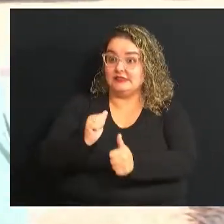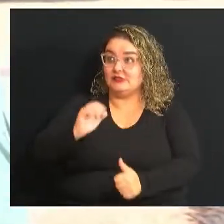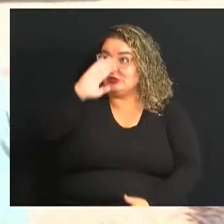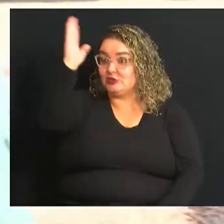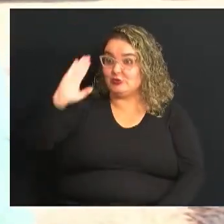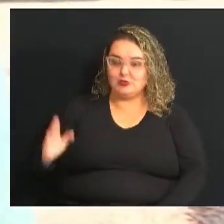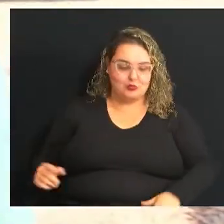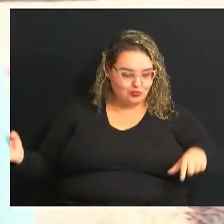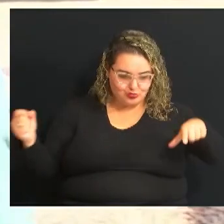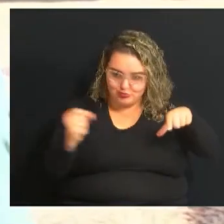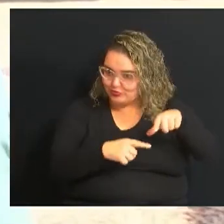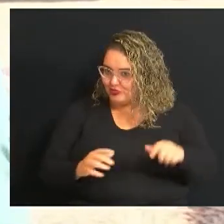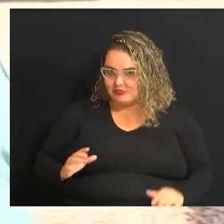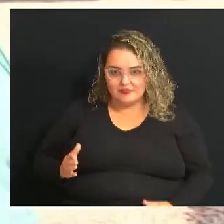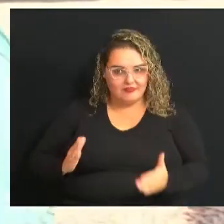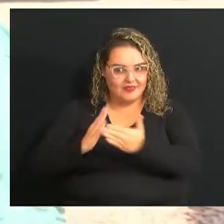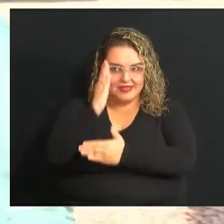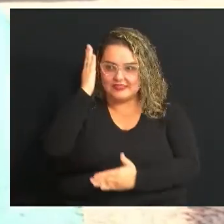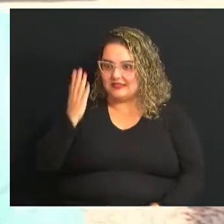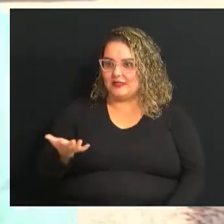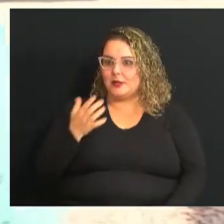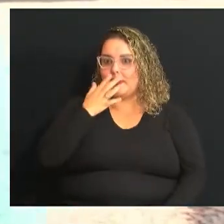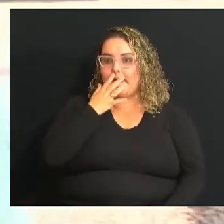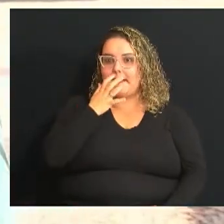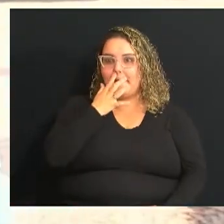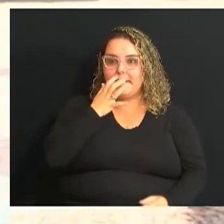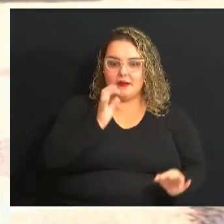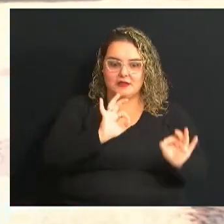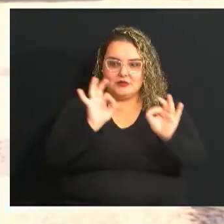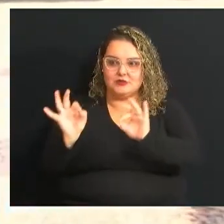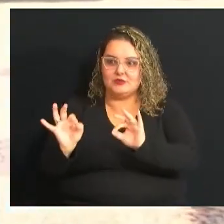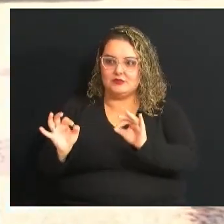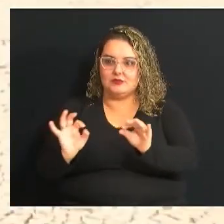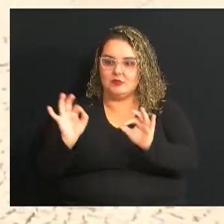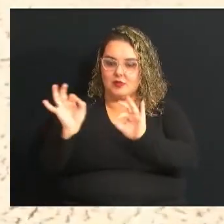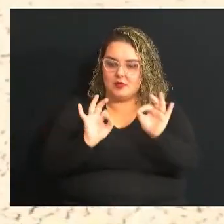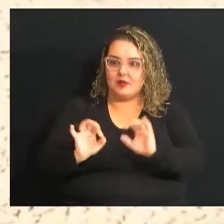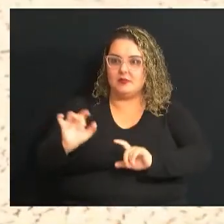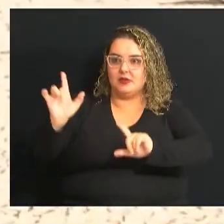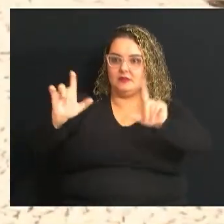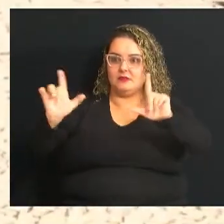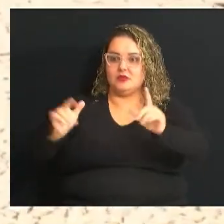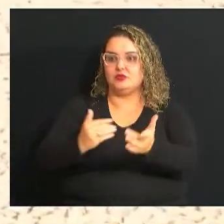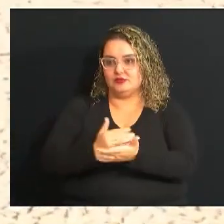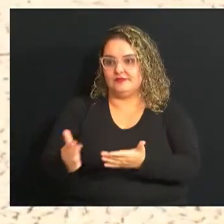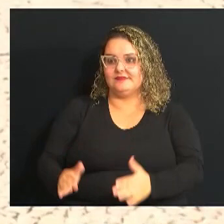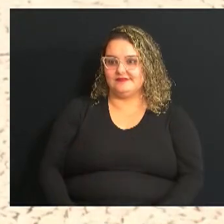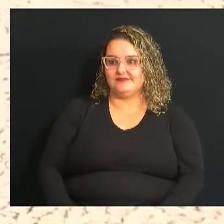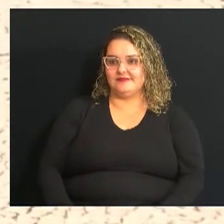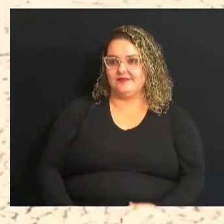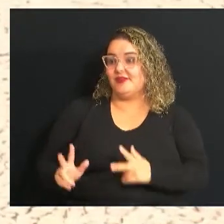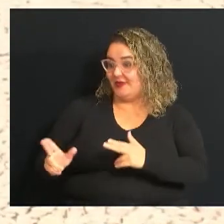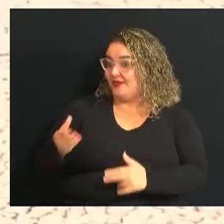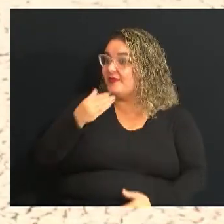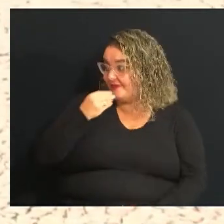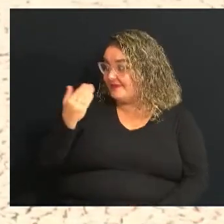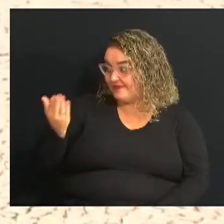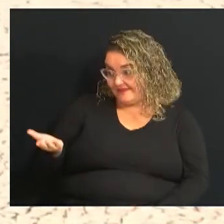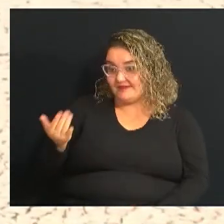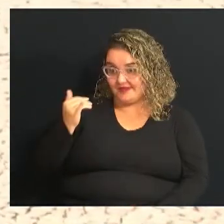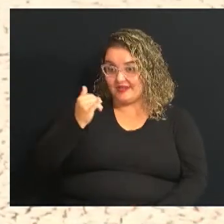Papai Noel aqui, mas isso é um outro dia que nós vamos contar aí para você, telespectador da TV Câmara Campinas. E olha,